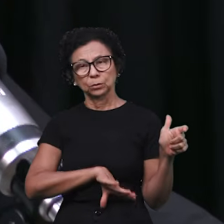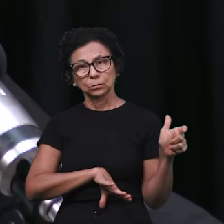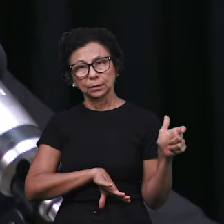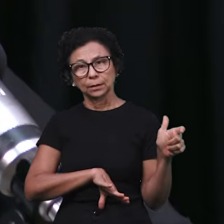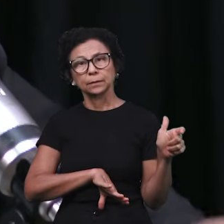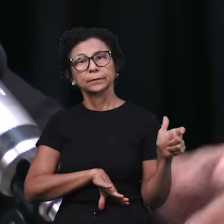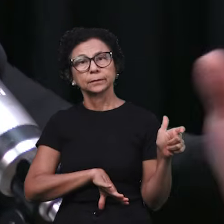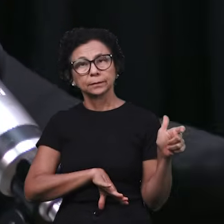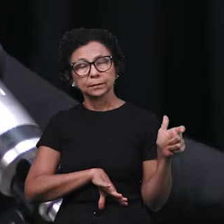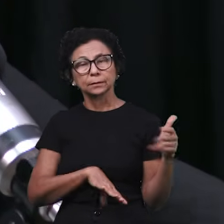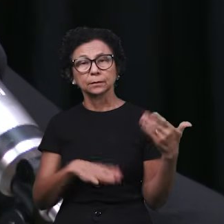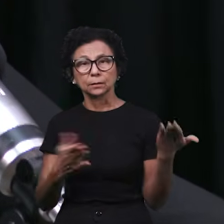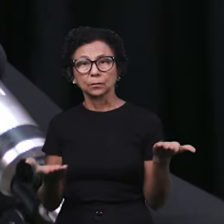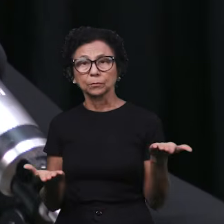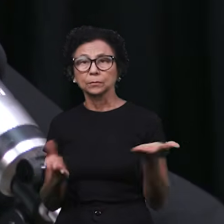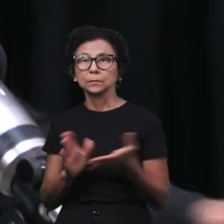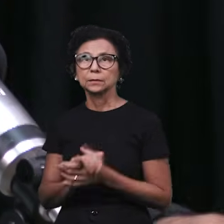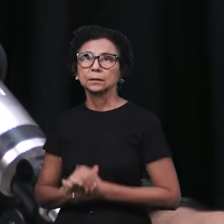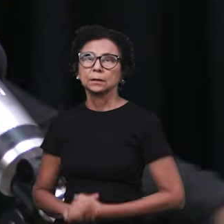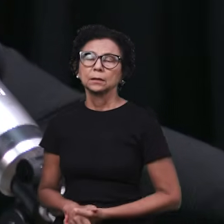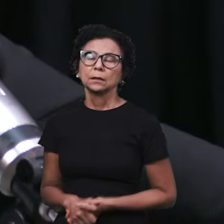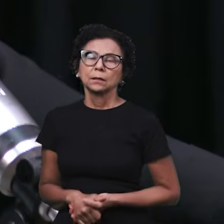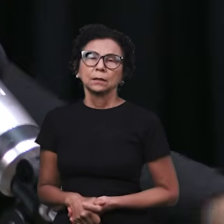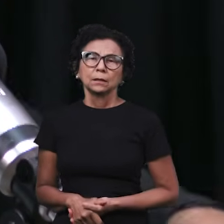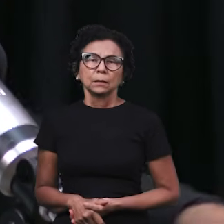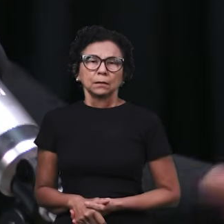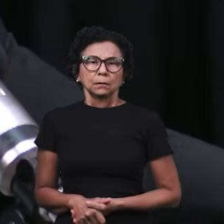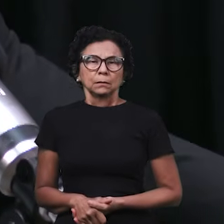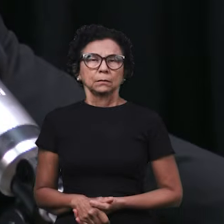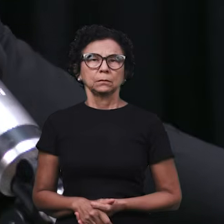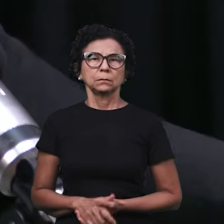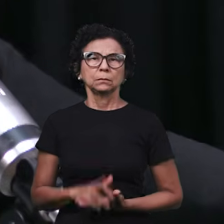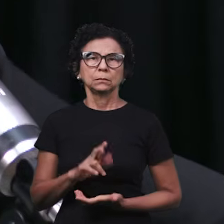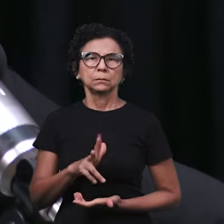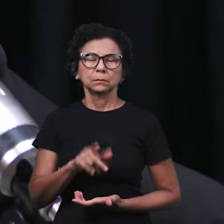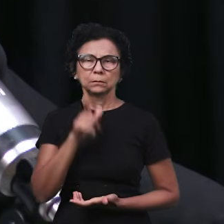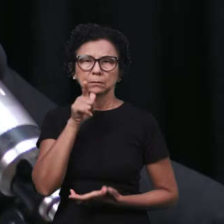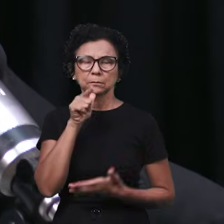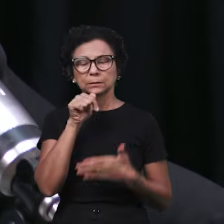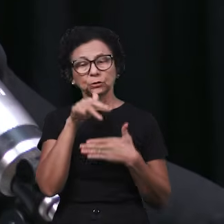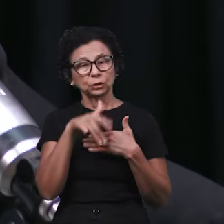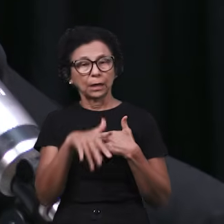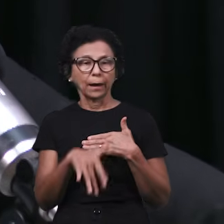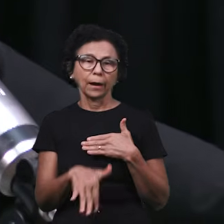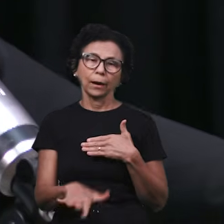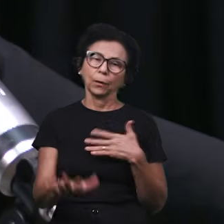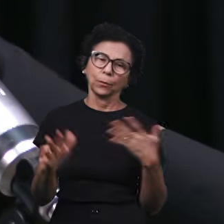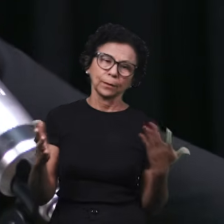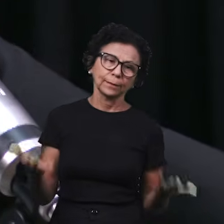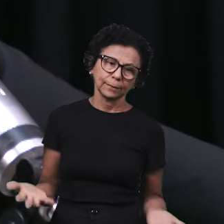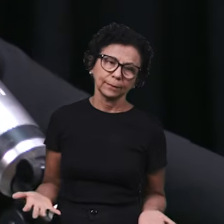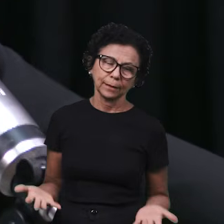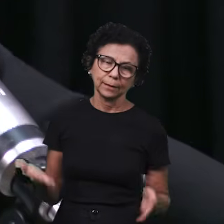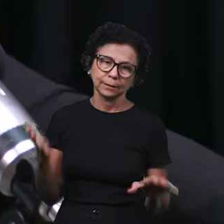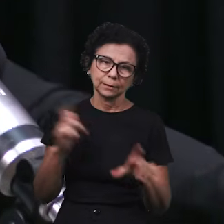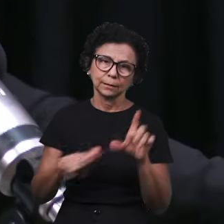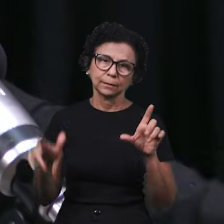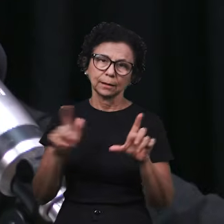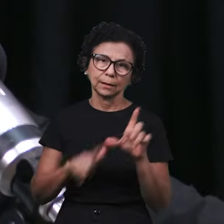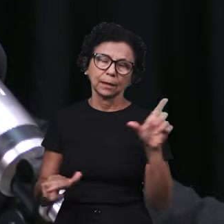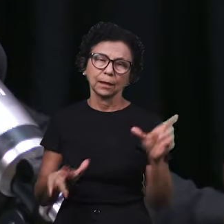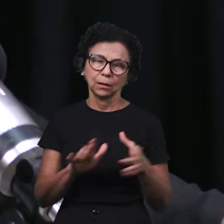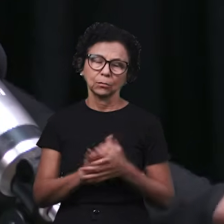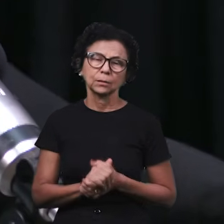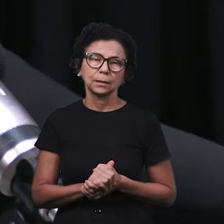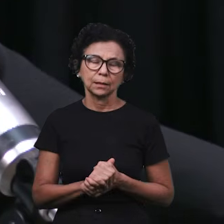questão da Libras. Não é fonte de água, né? Não é uma fonte literária, por exemplo, quando a gente faz um estudo, um estudo acadêmico, nós temos as fontes